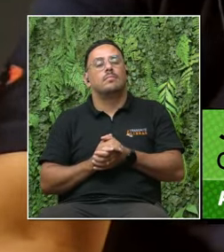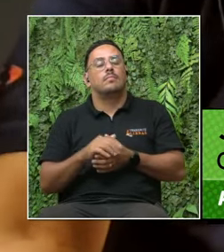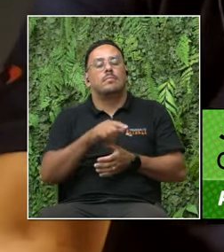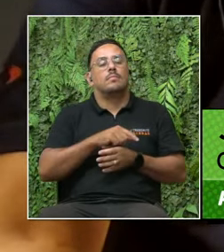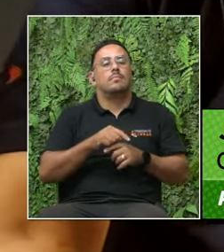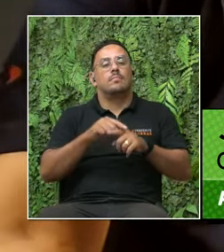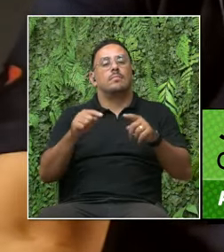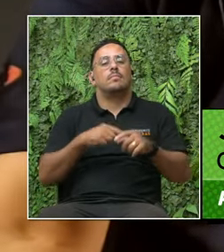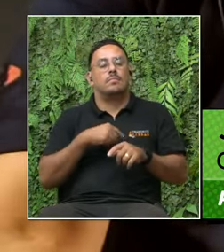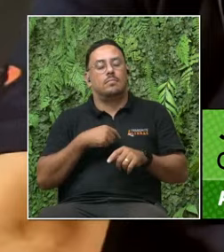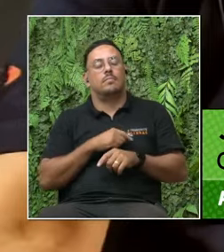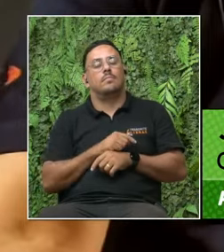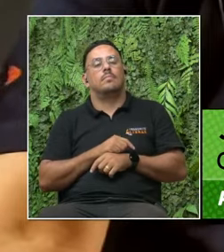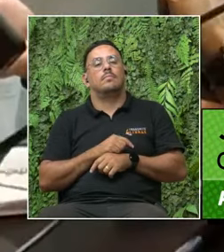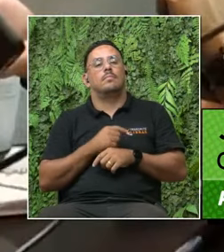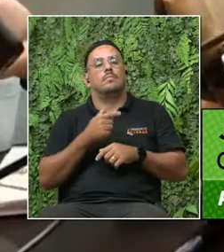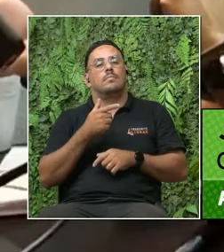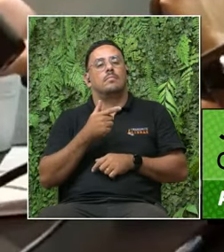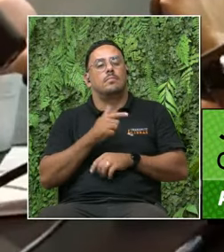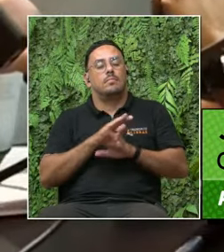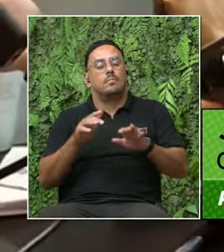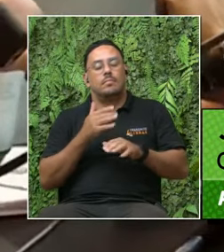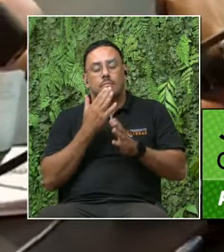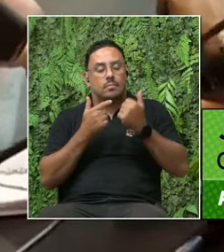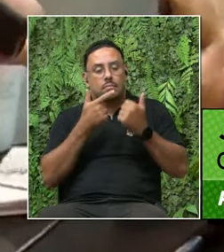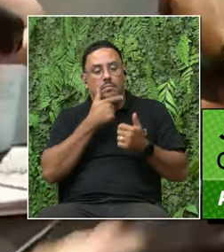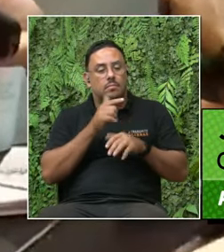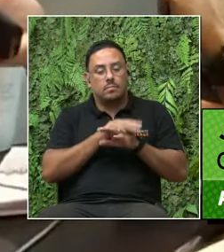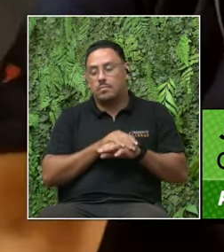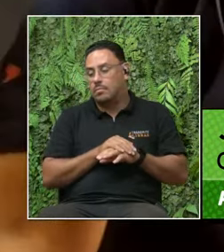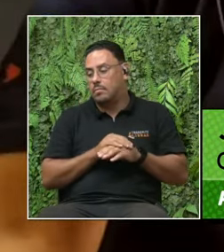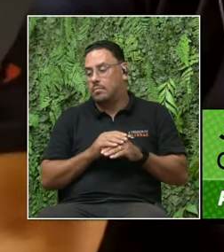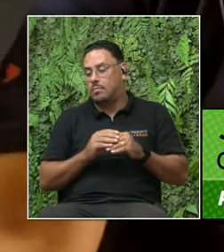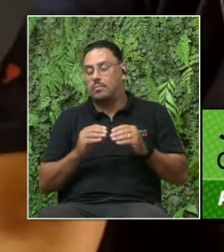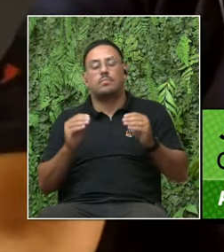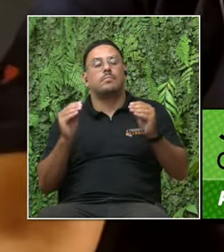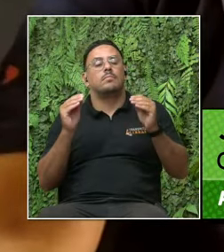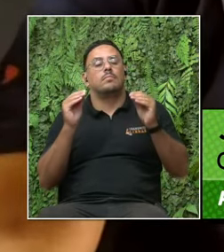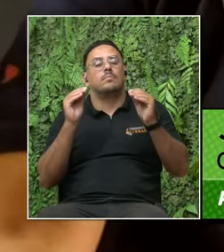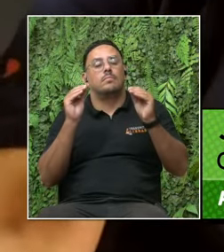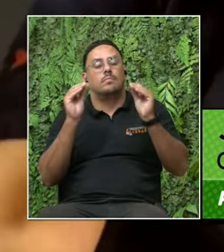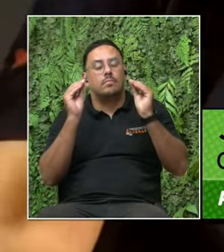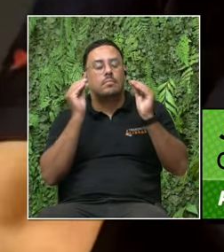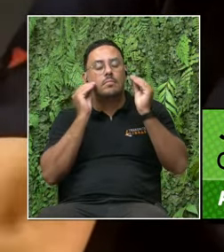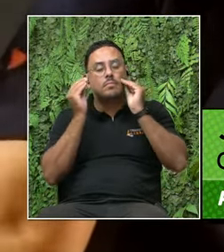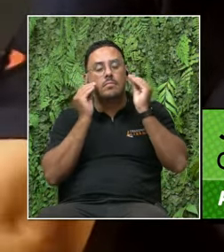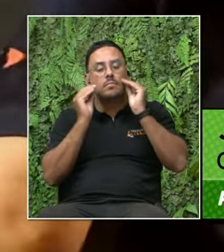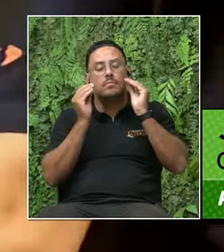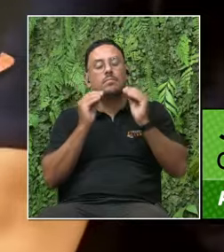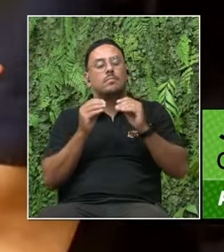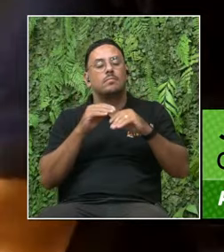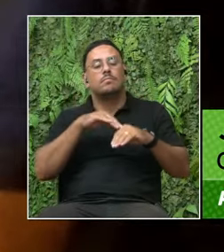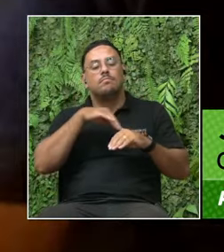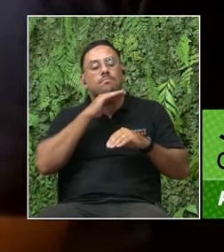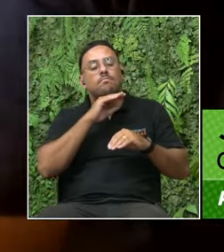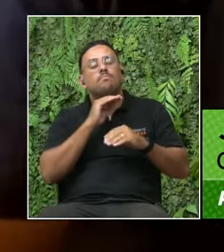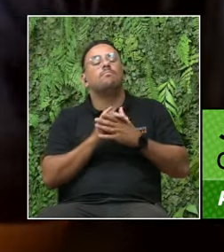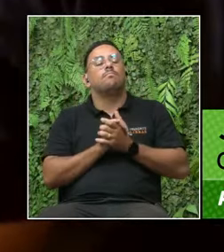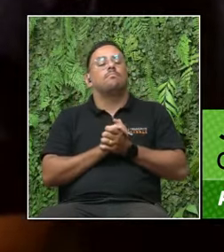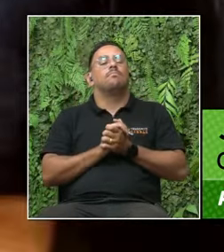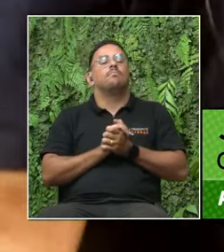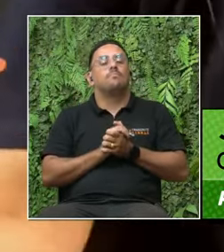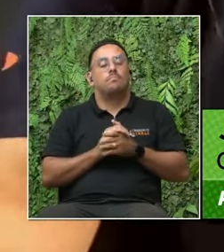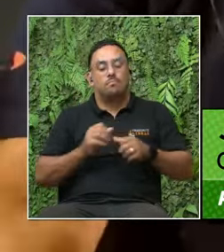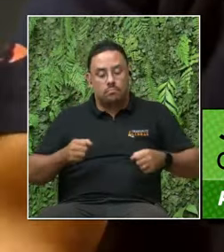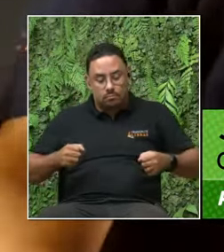filho pediu foi beijo não foi outra coisa Então vai beijar a bunda do hul que você adora Ô Guil falando em bunda do hul você sabe que o